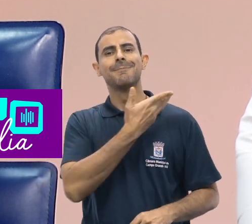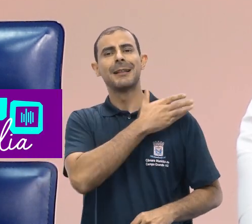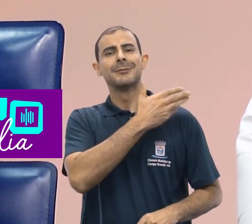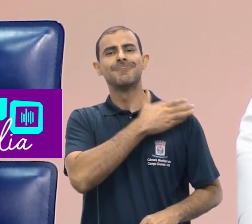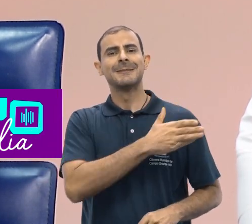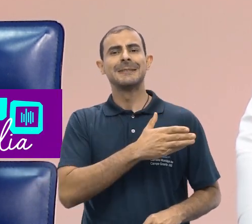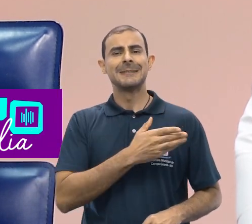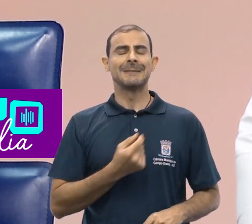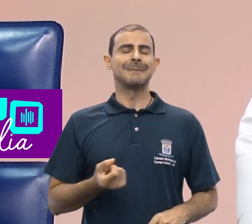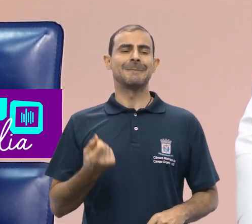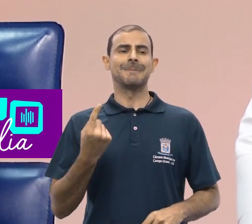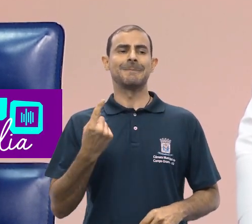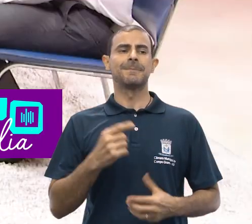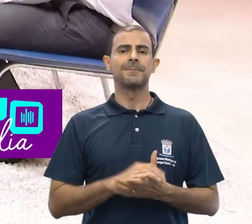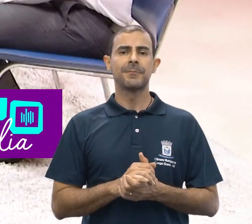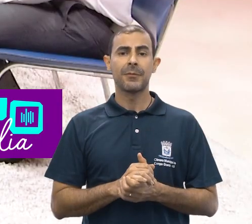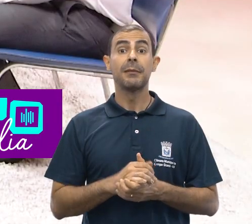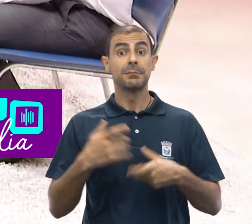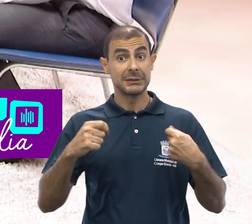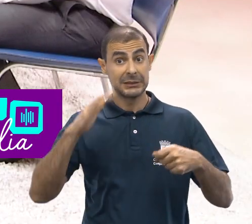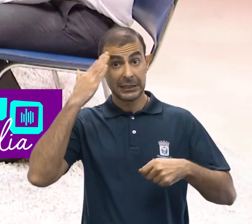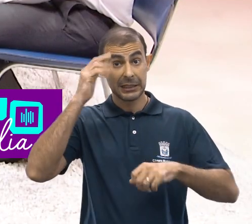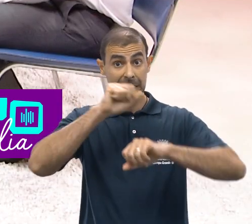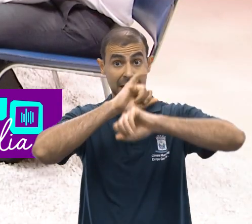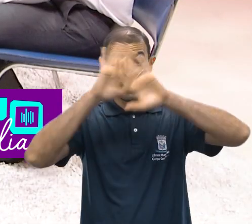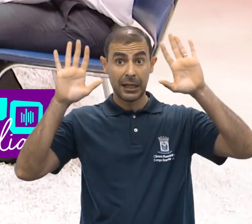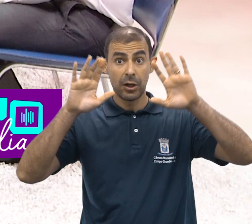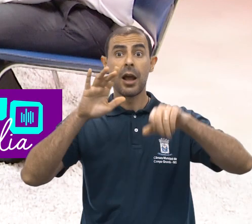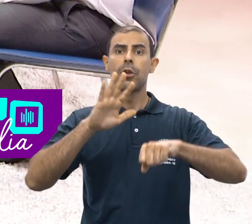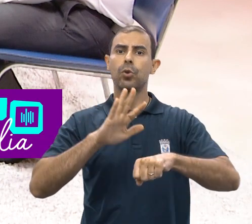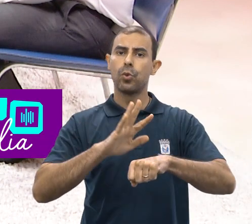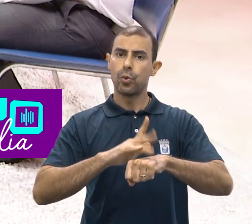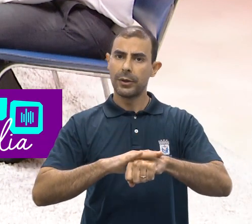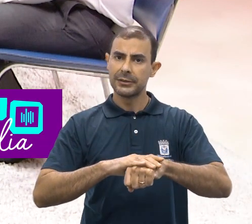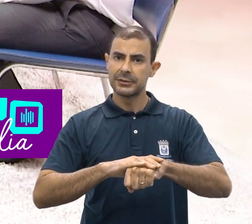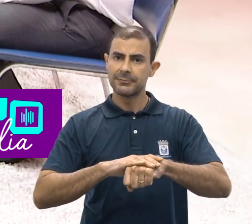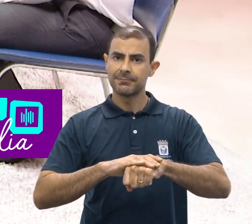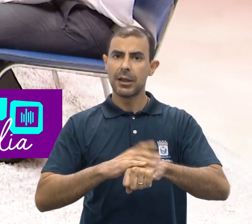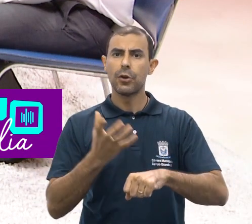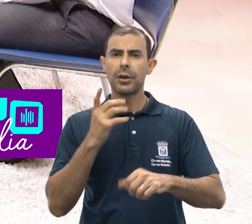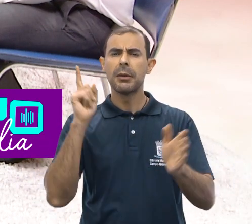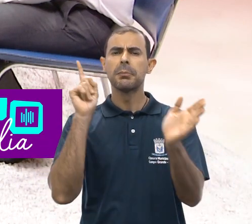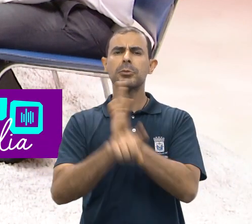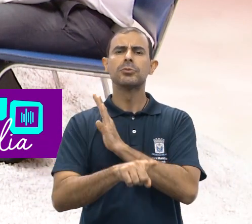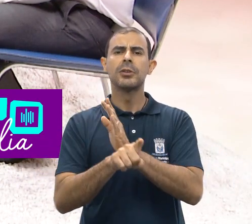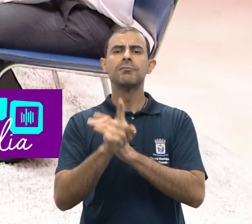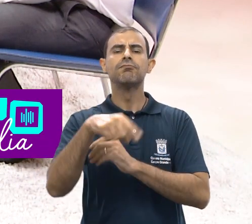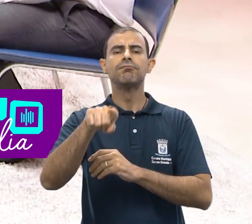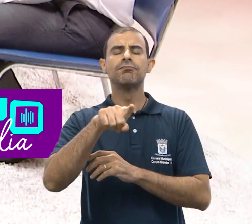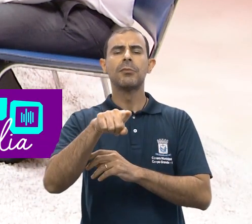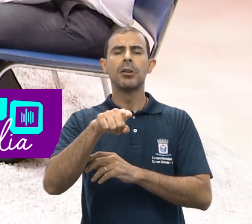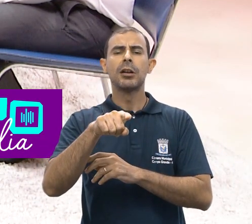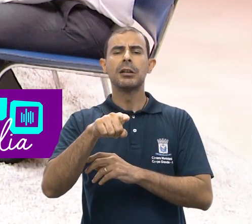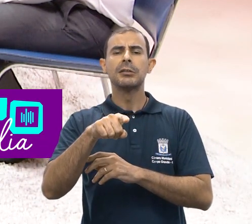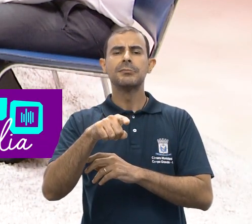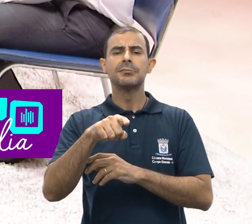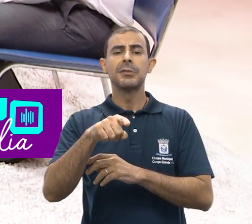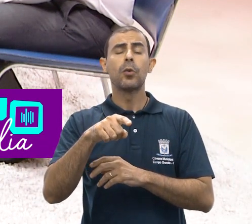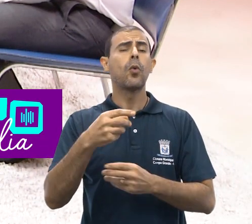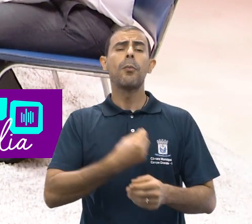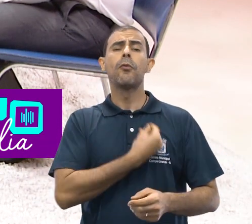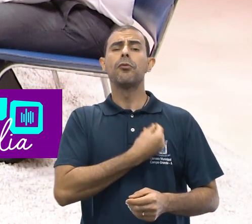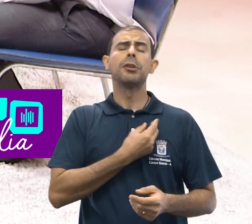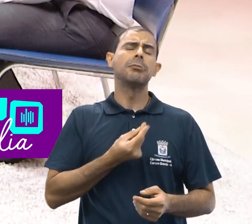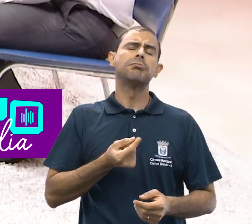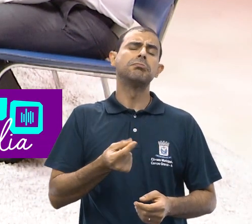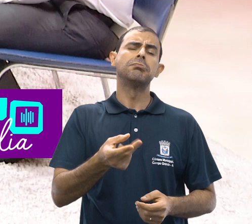doença. Né? Então, nós precisamos entender que é uma doença. E eu queria fazer uma pergunta para o senhor. Qual é a expectativa de vida de uma pessoa